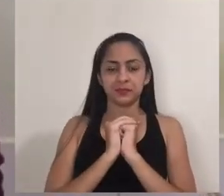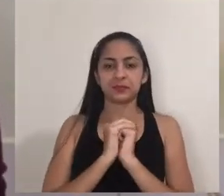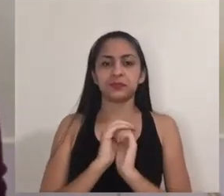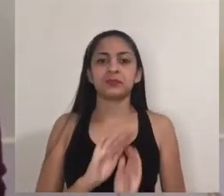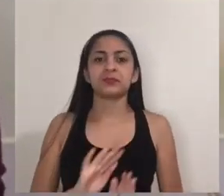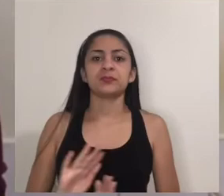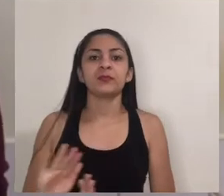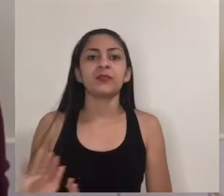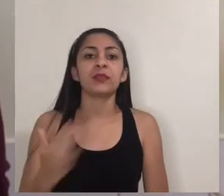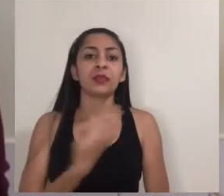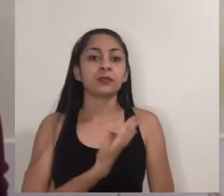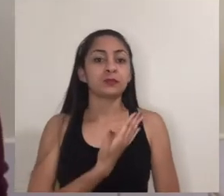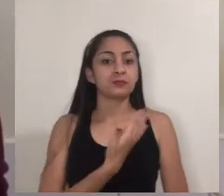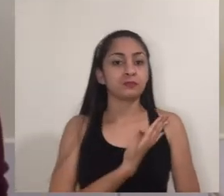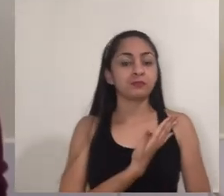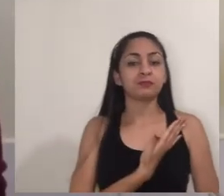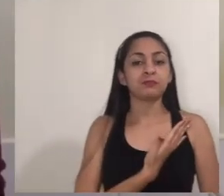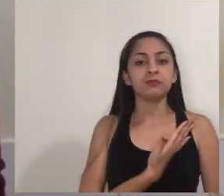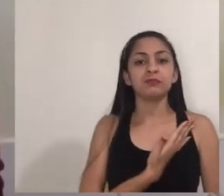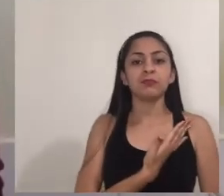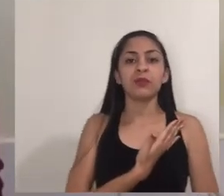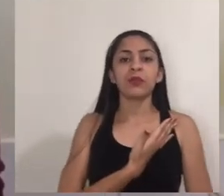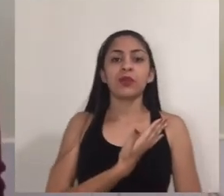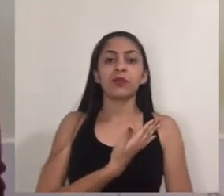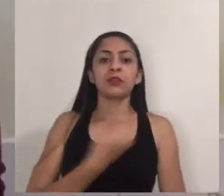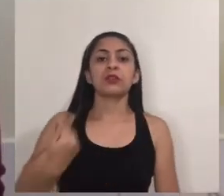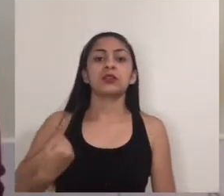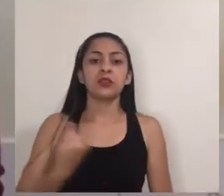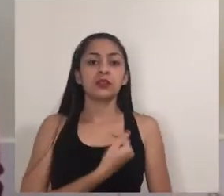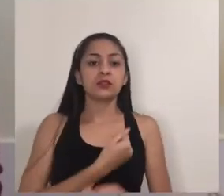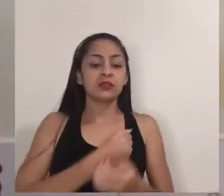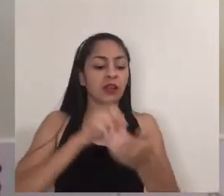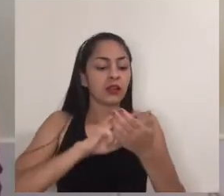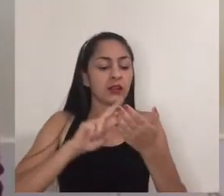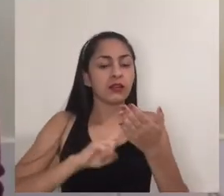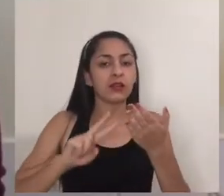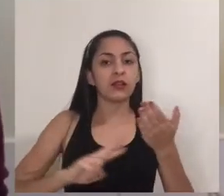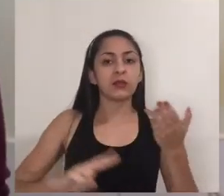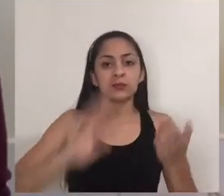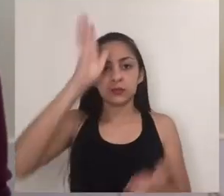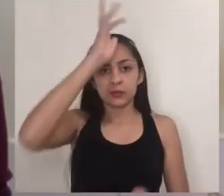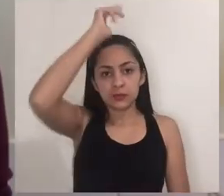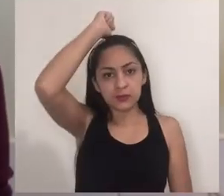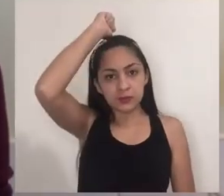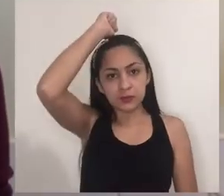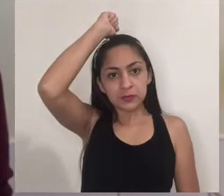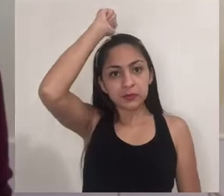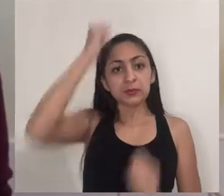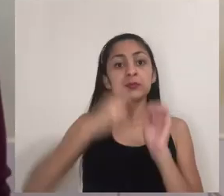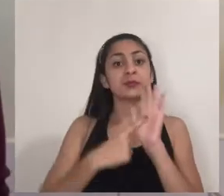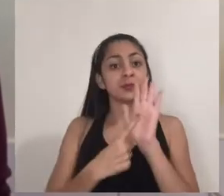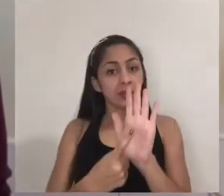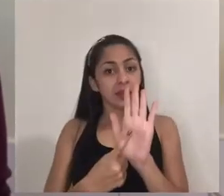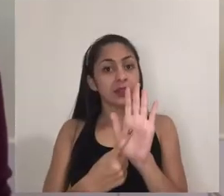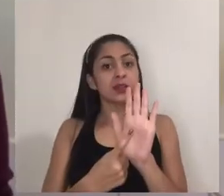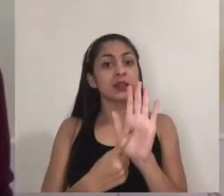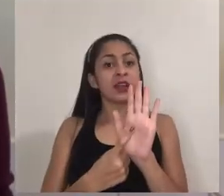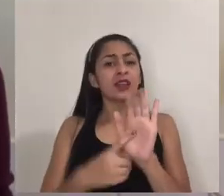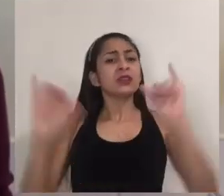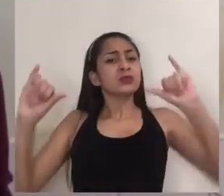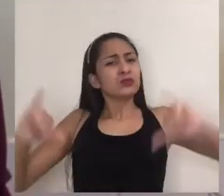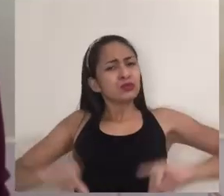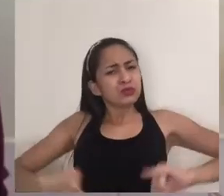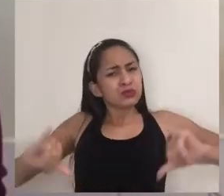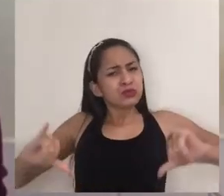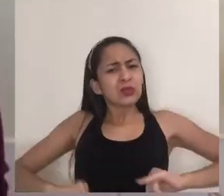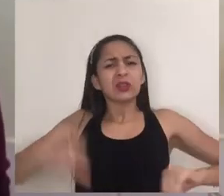nossos corações. Bom, queridos, esse texto de Romanos nos fala sobre a importância das tribulações